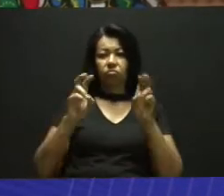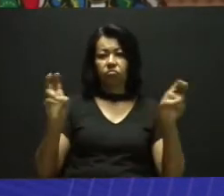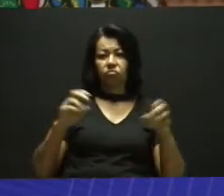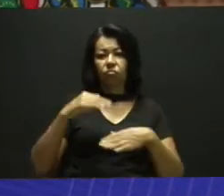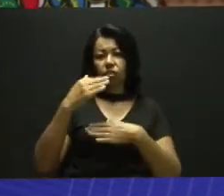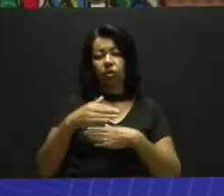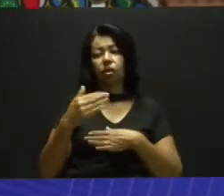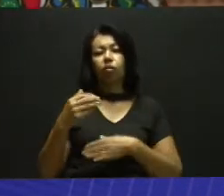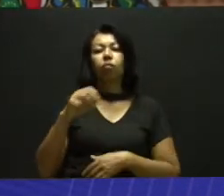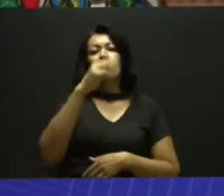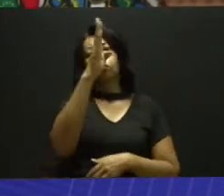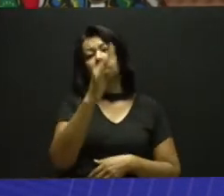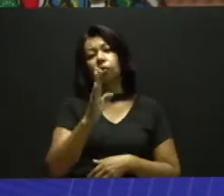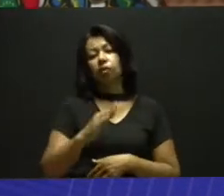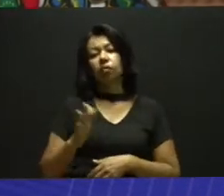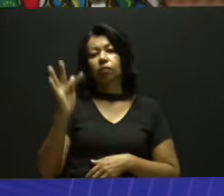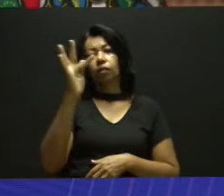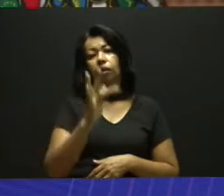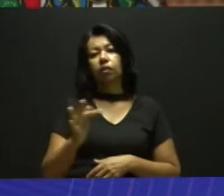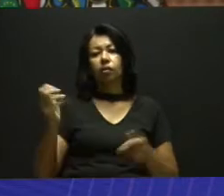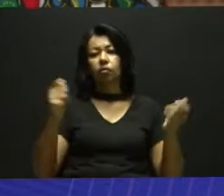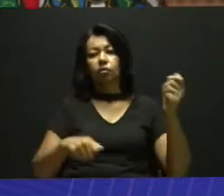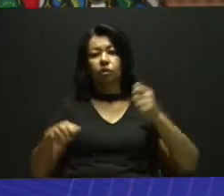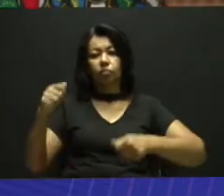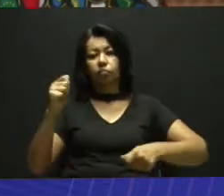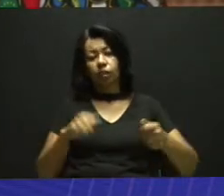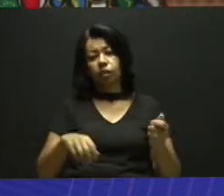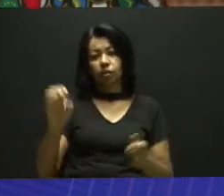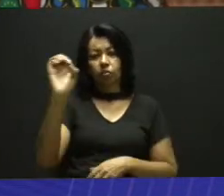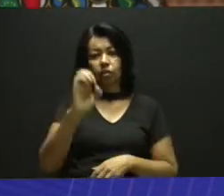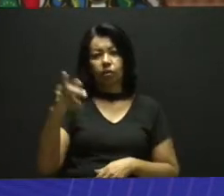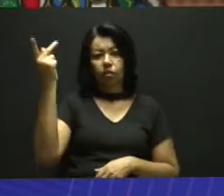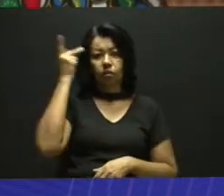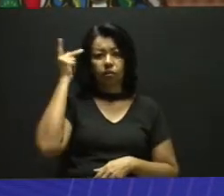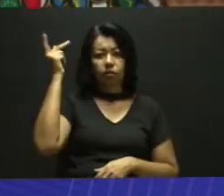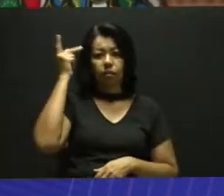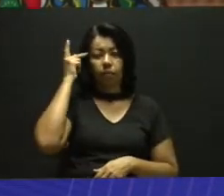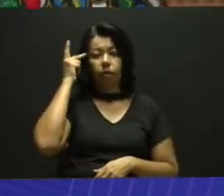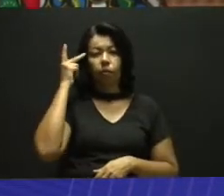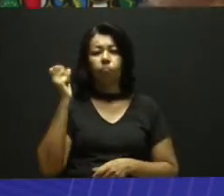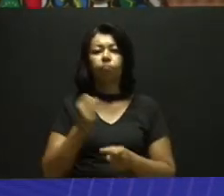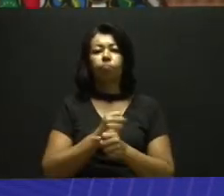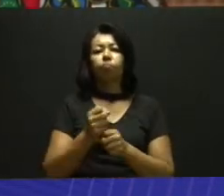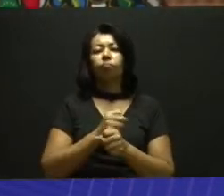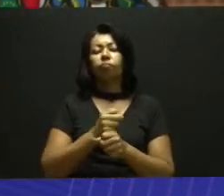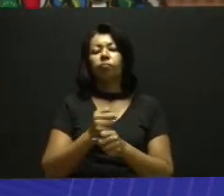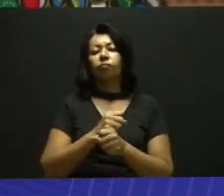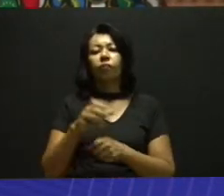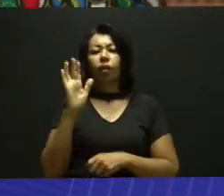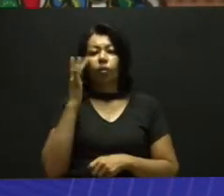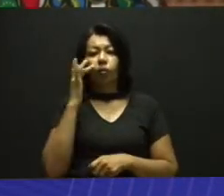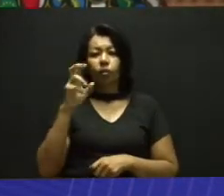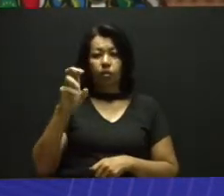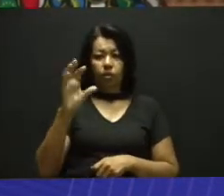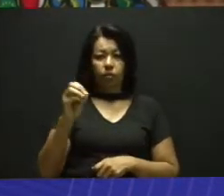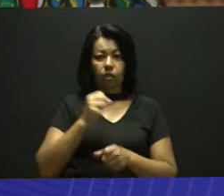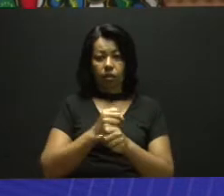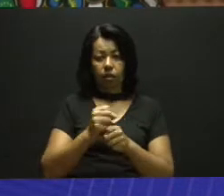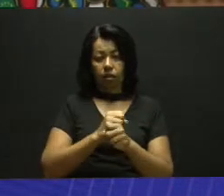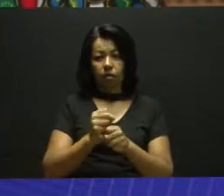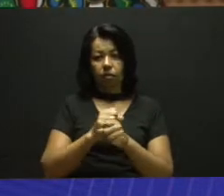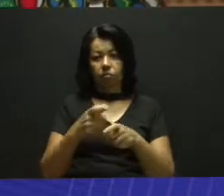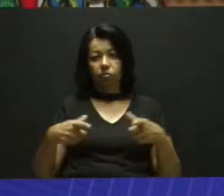frente no brasil federação de bandas e fanfarras do estado de são paulo ano do jubileu de ouro 50 anos da emancipação